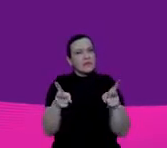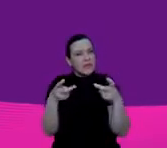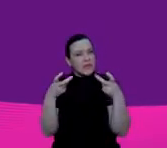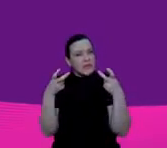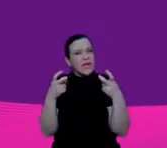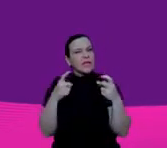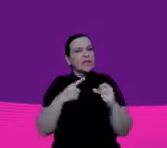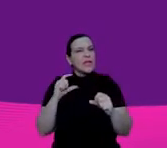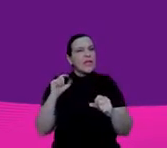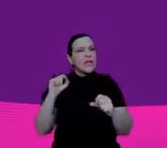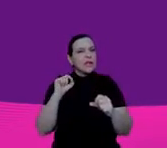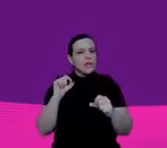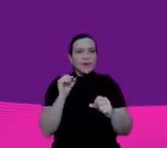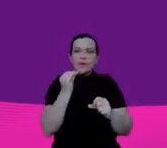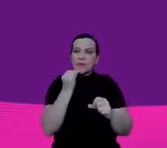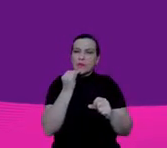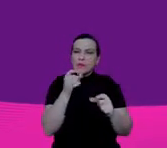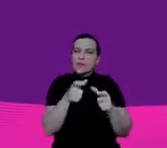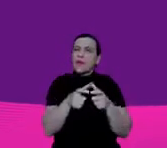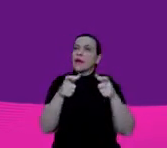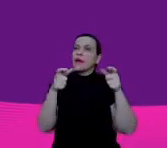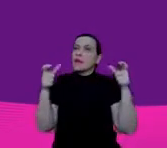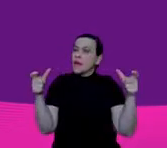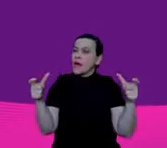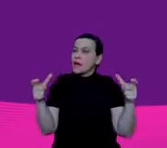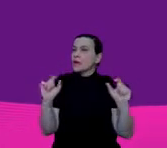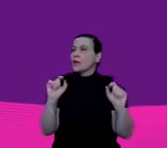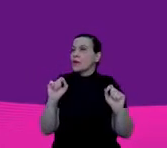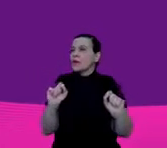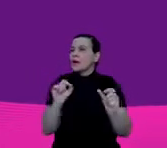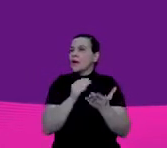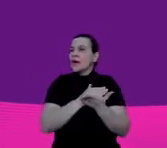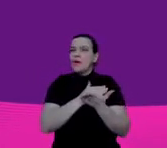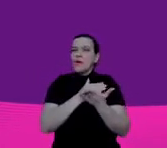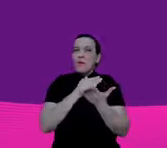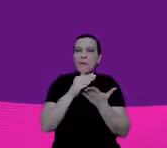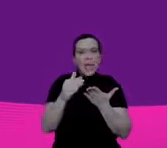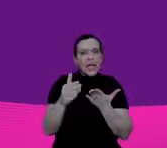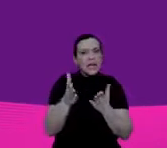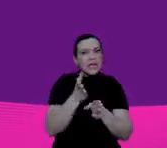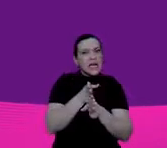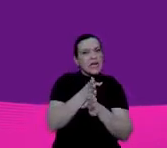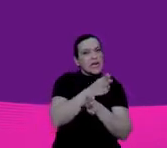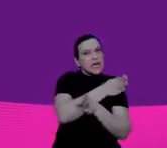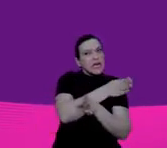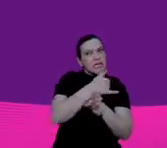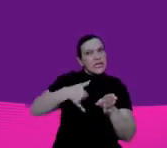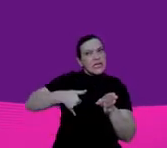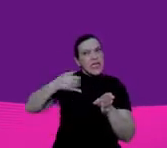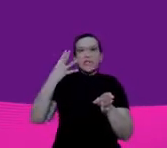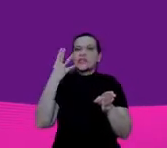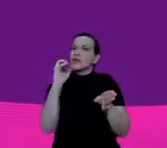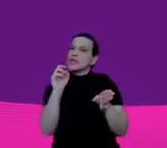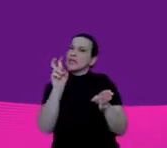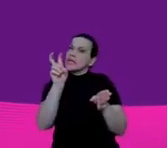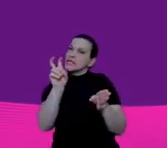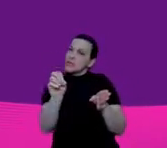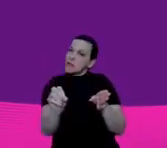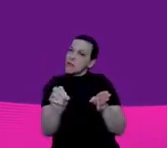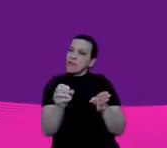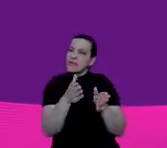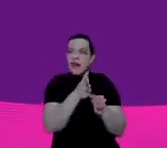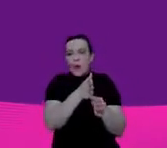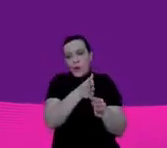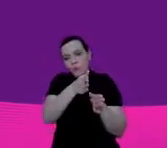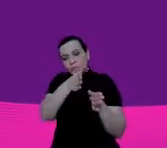os pacientes. Então, tem pacientes que começam mais precocemente, na faixa dos 40, 50 anos, outros começam depois